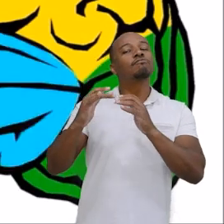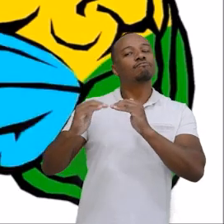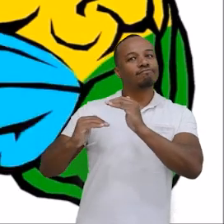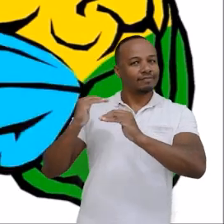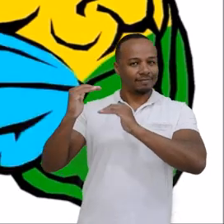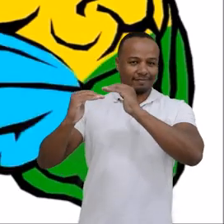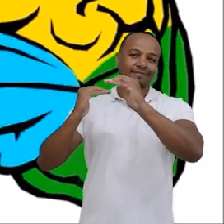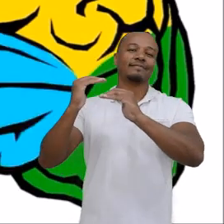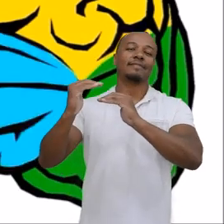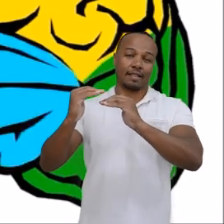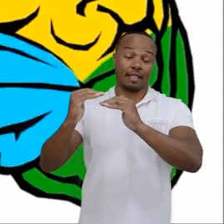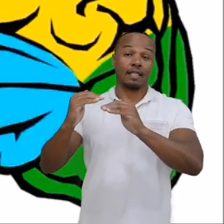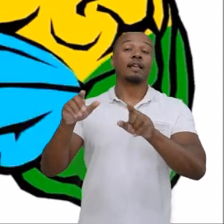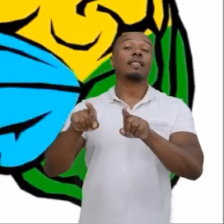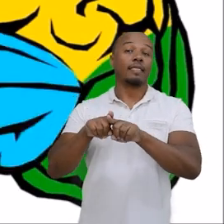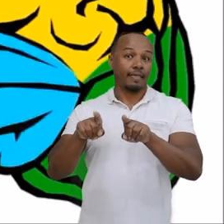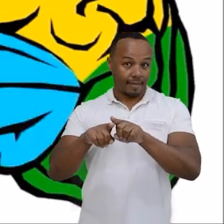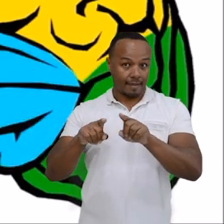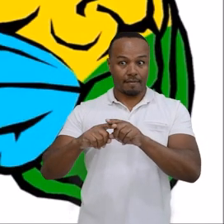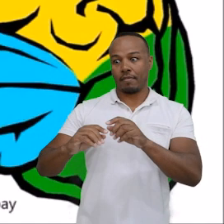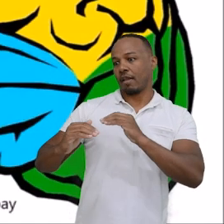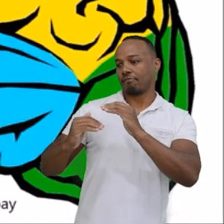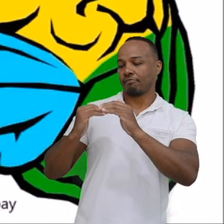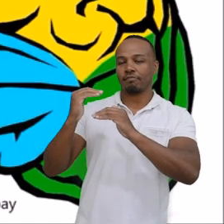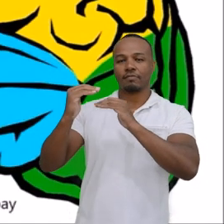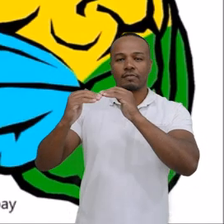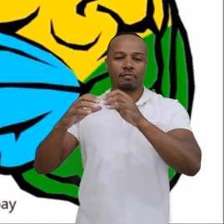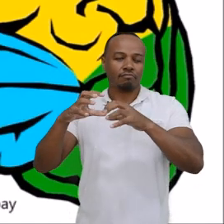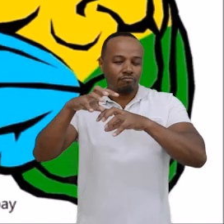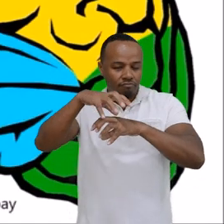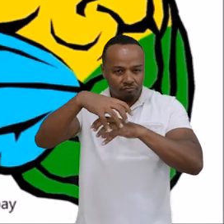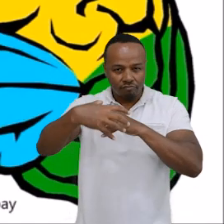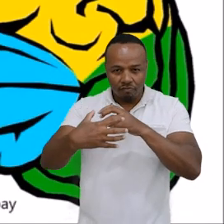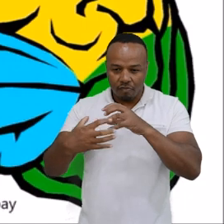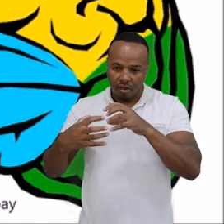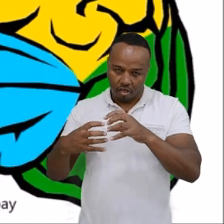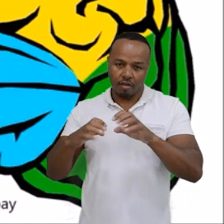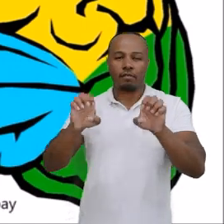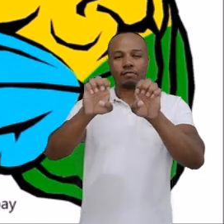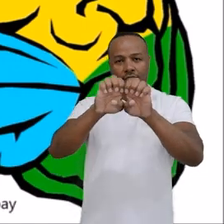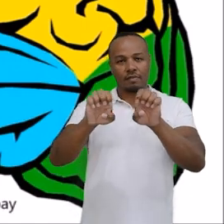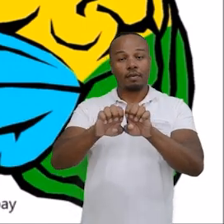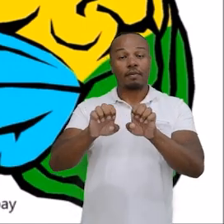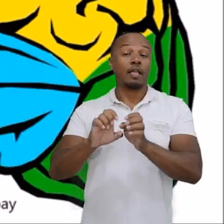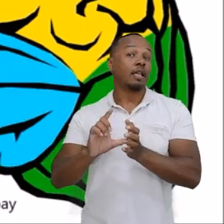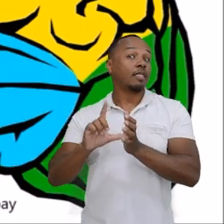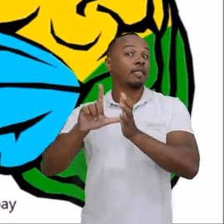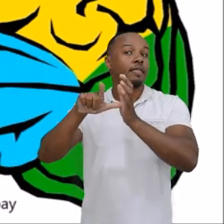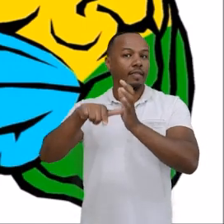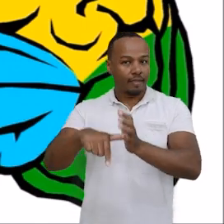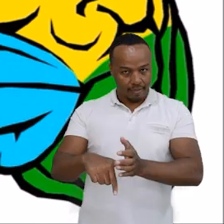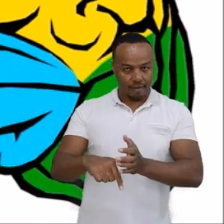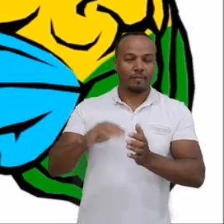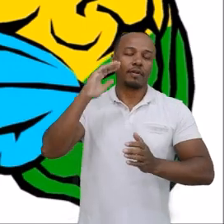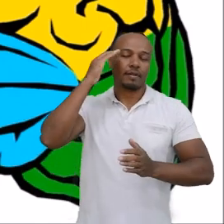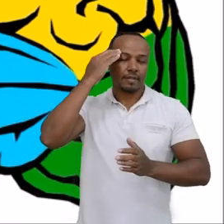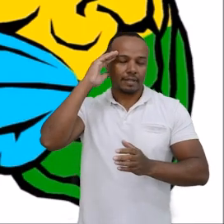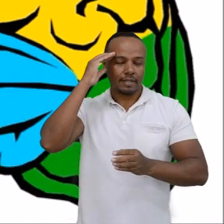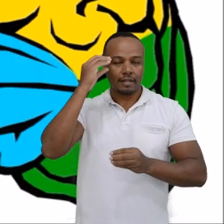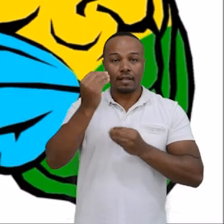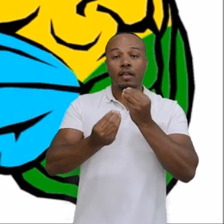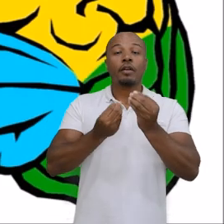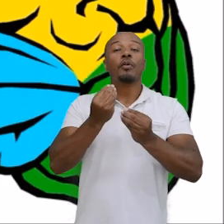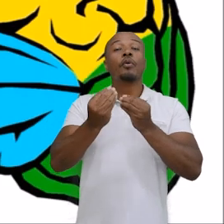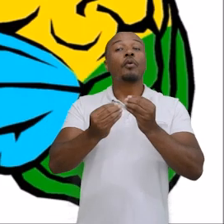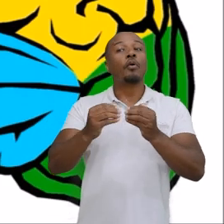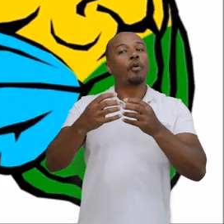desenvolve, entender sua anatomia e também as suas estruturas, para depois tentarmos compreender como é o